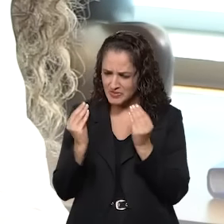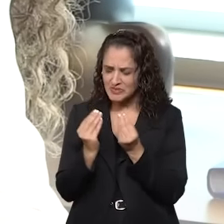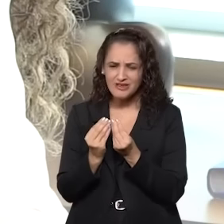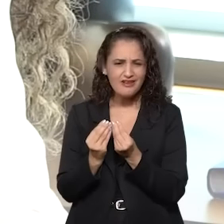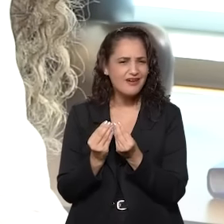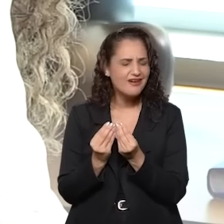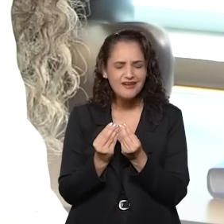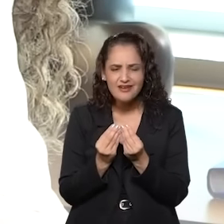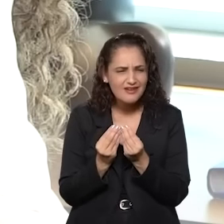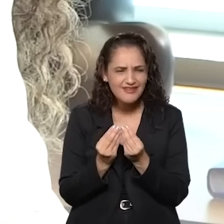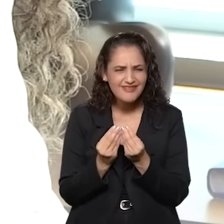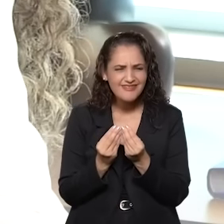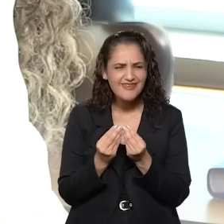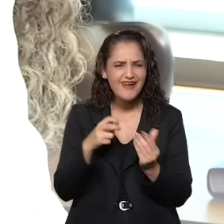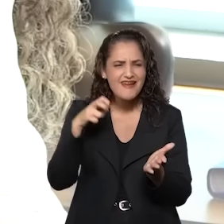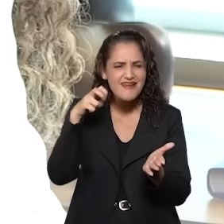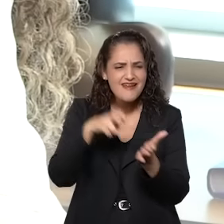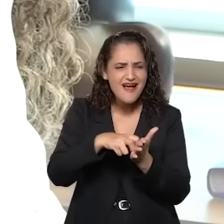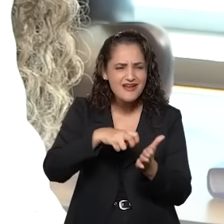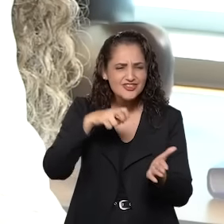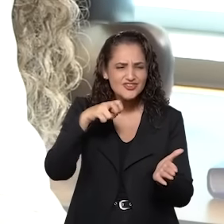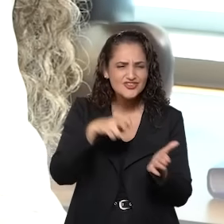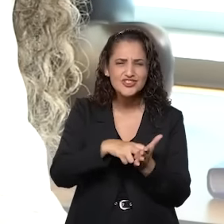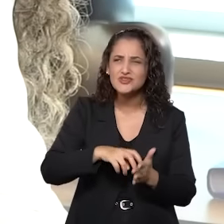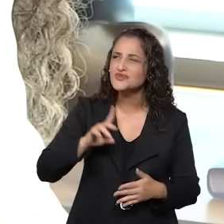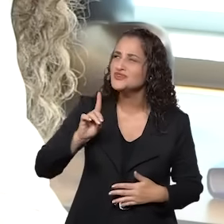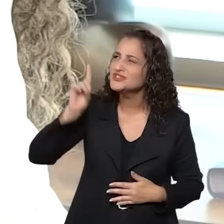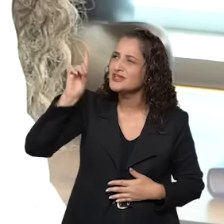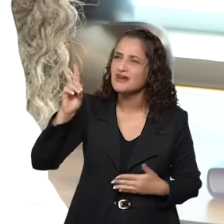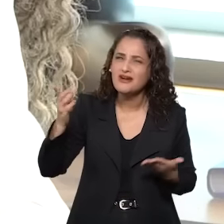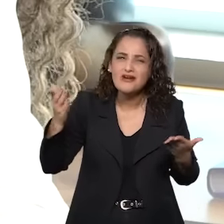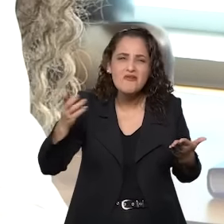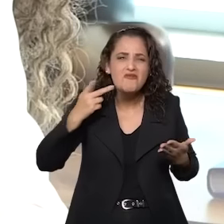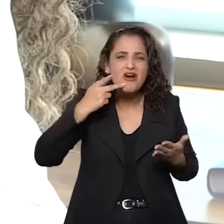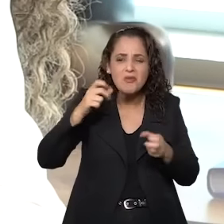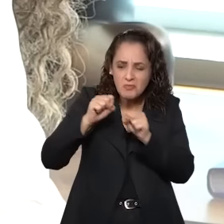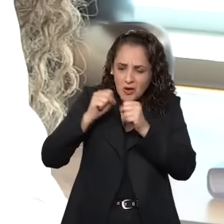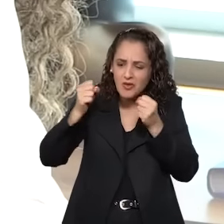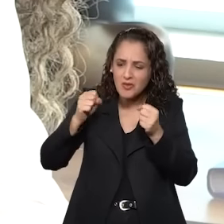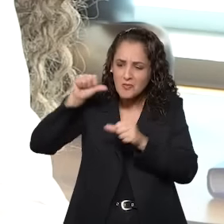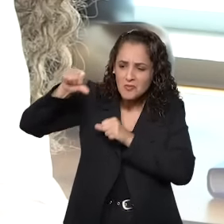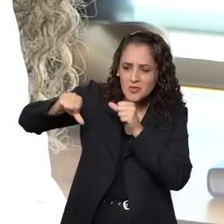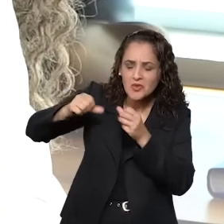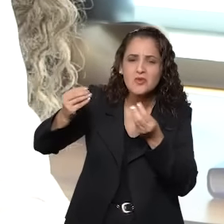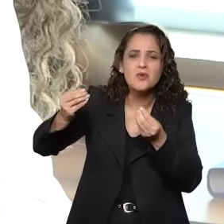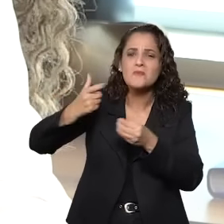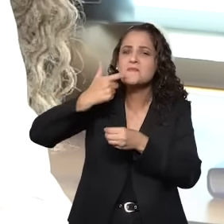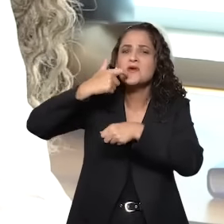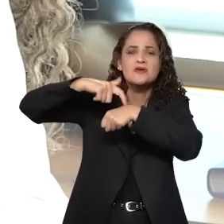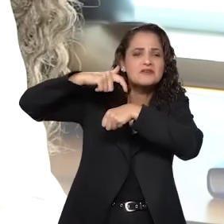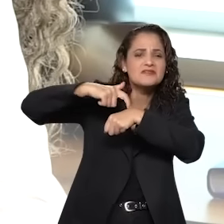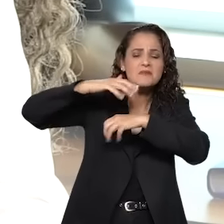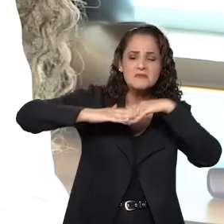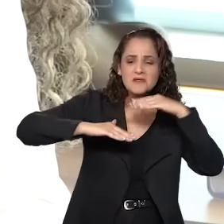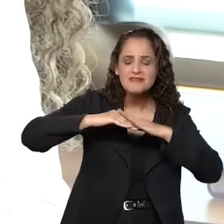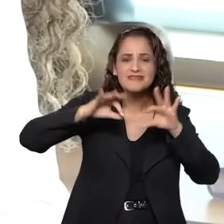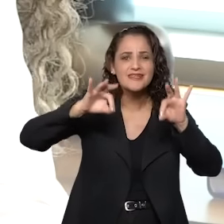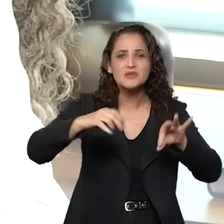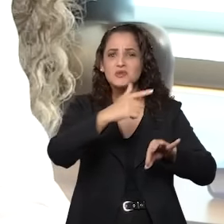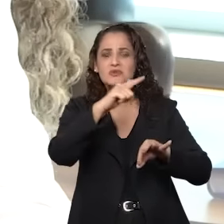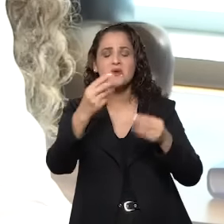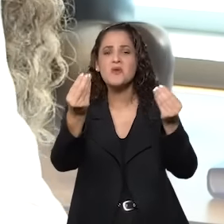família era um castigo de Deus né como é que a gente desconstrói isso em tão pouco tempo sem ações